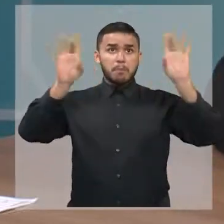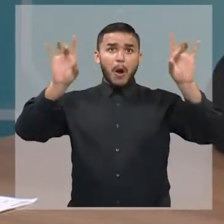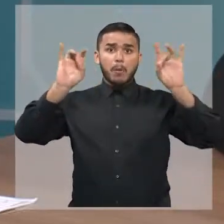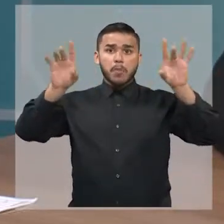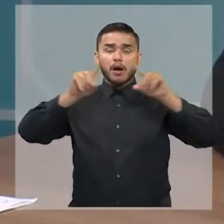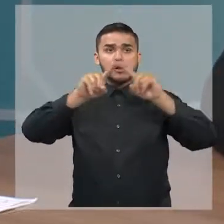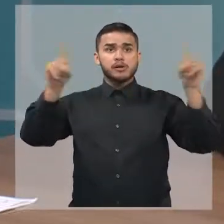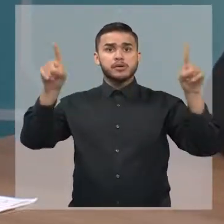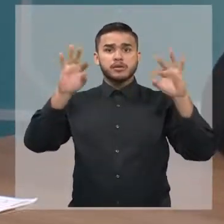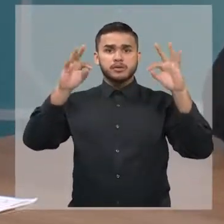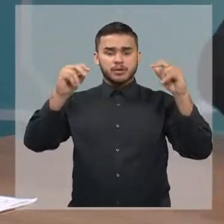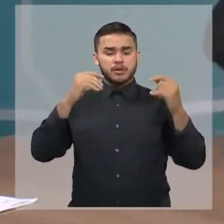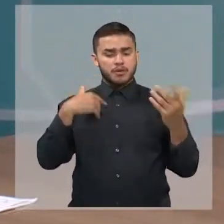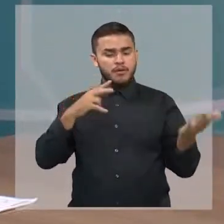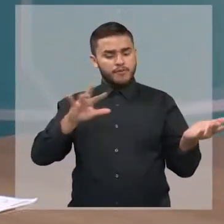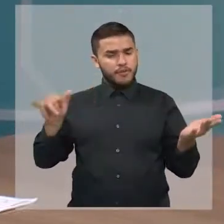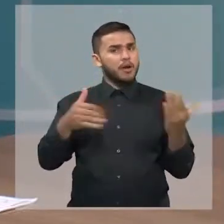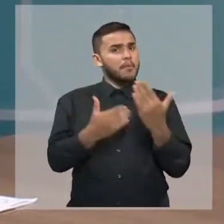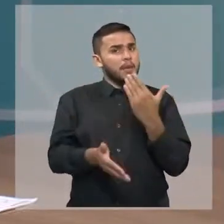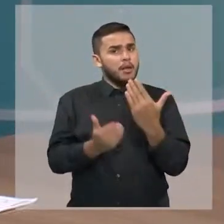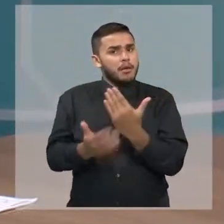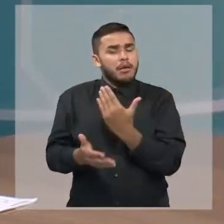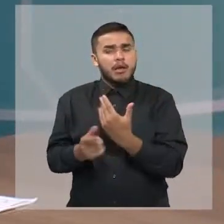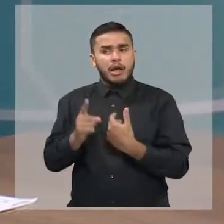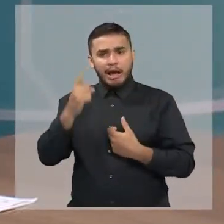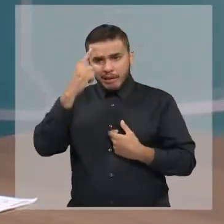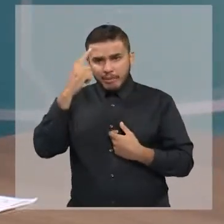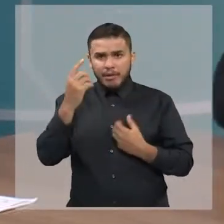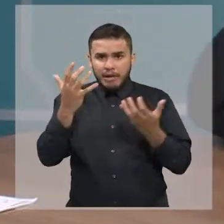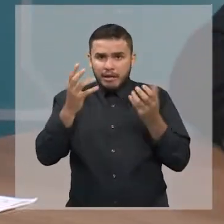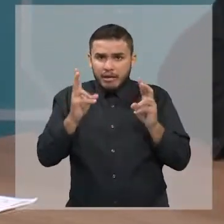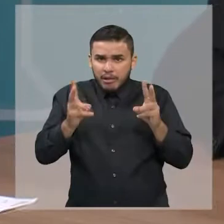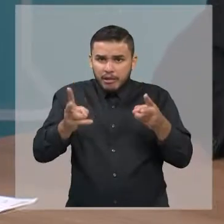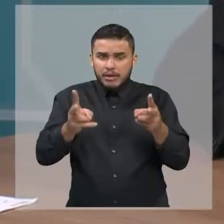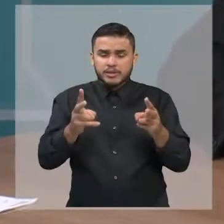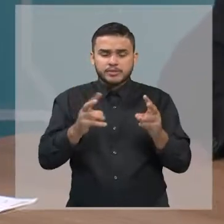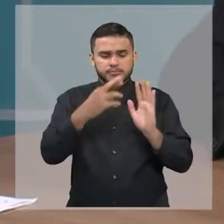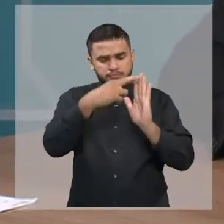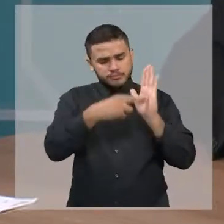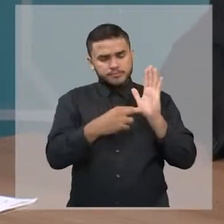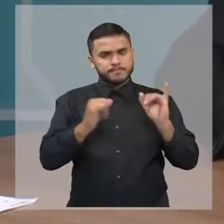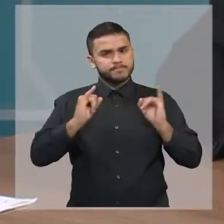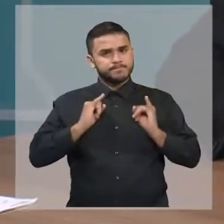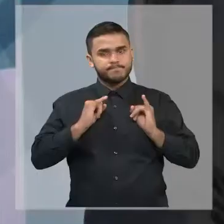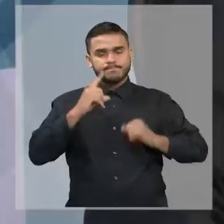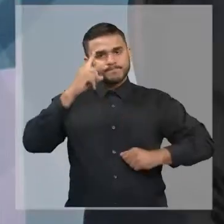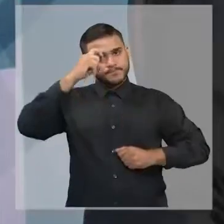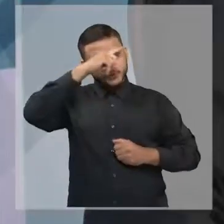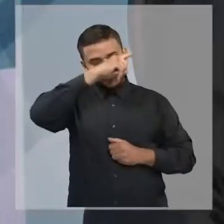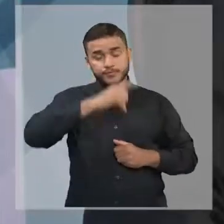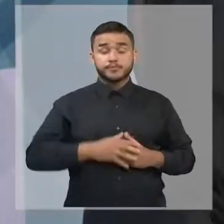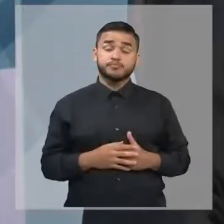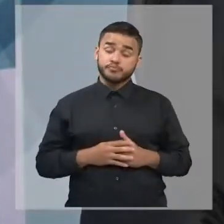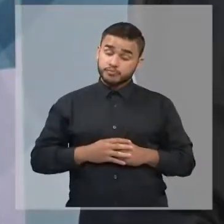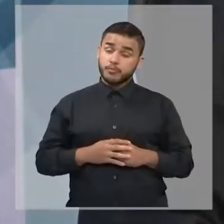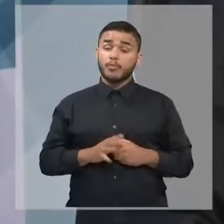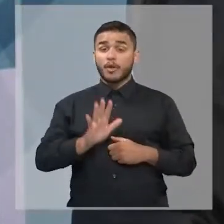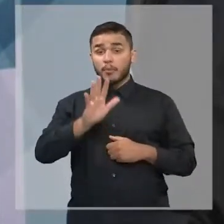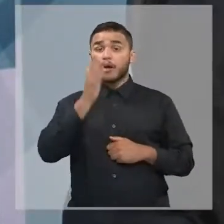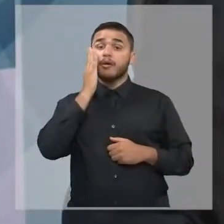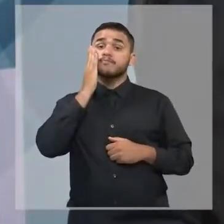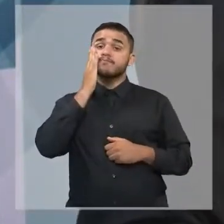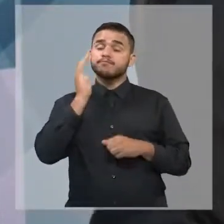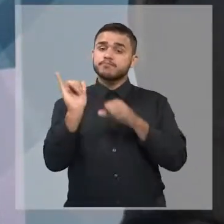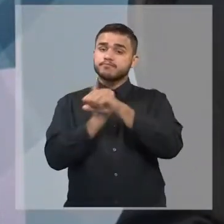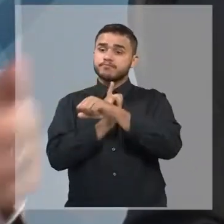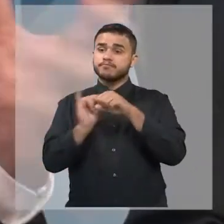vai mostrar derrotas que vai enfraquecer mais ainda a questão da reforma da Previdência. Eu não sei se é a estratégia